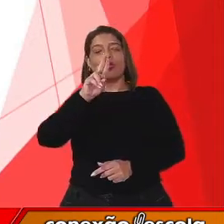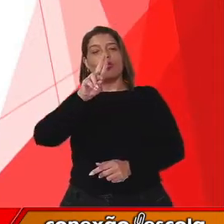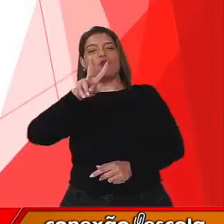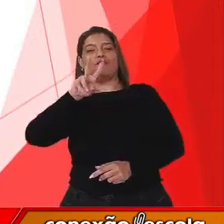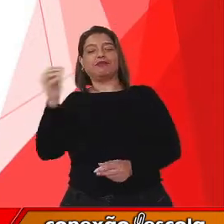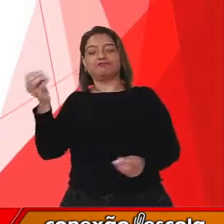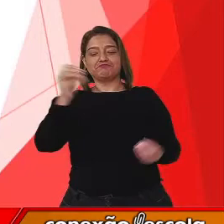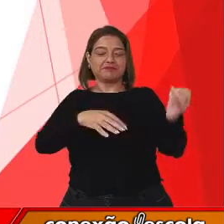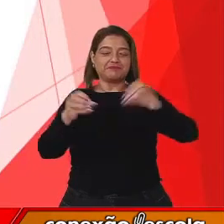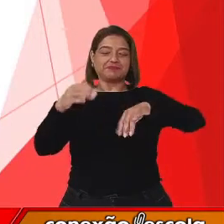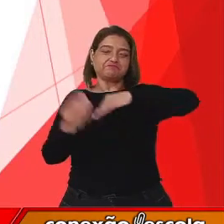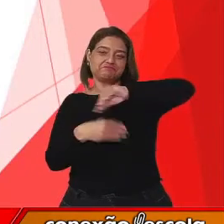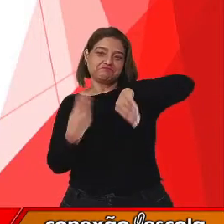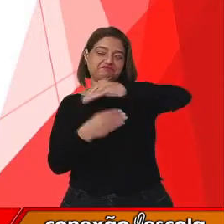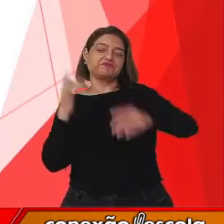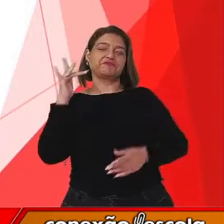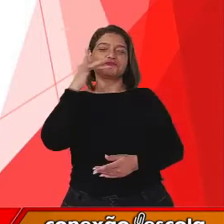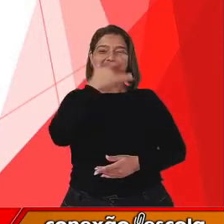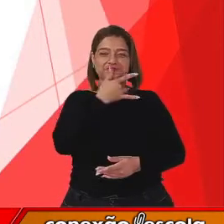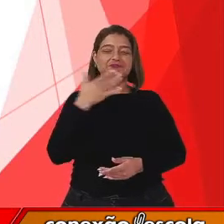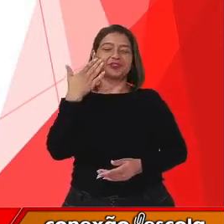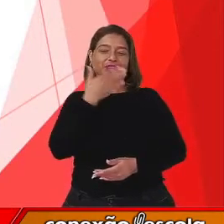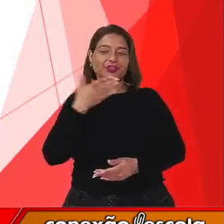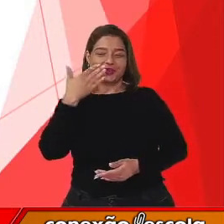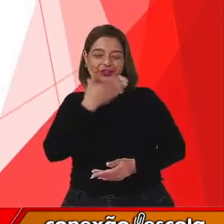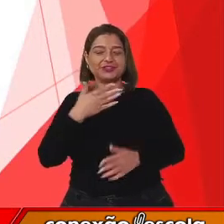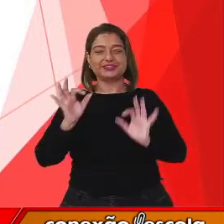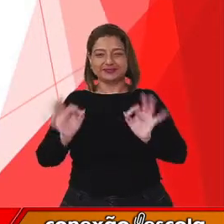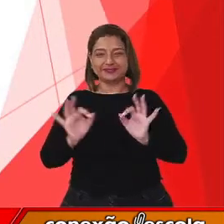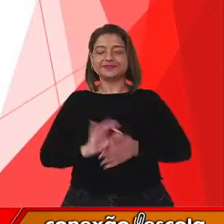ficar mais docinho, né?